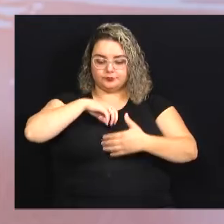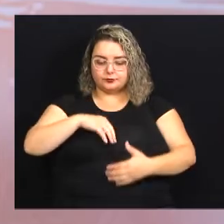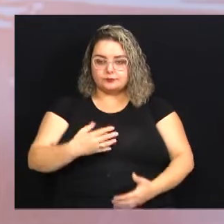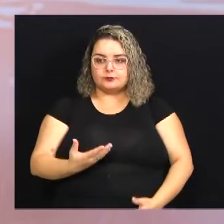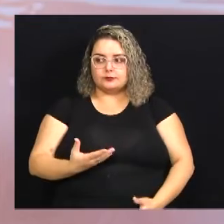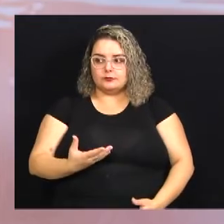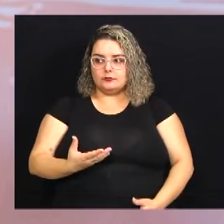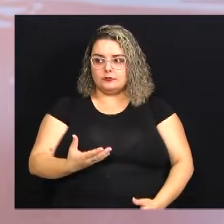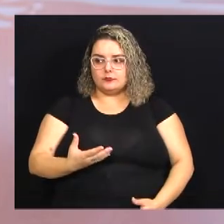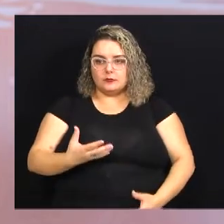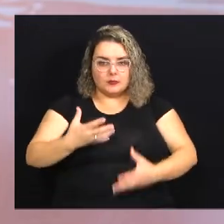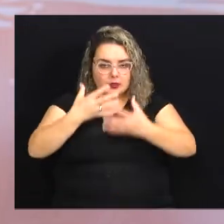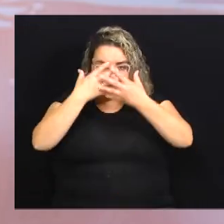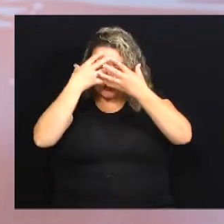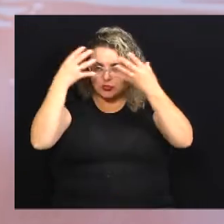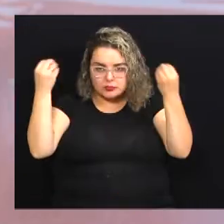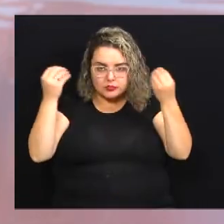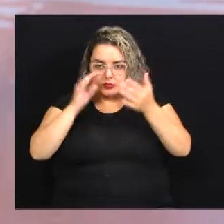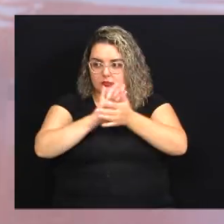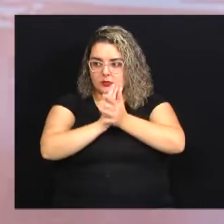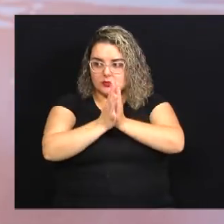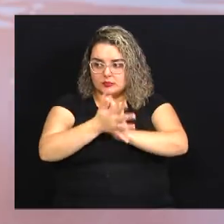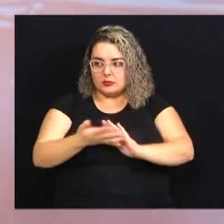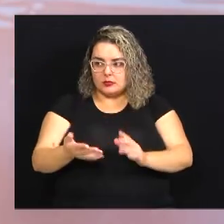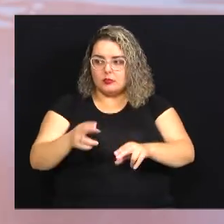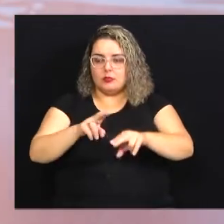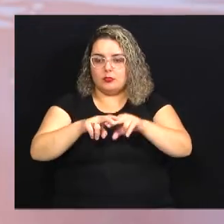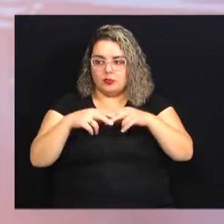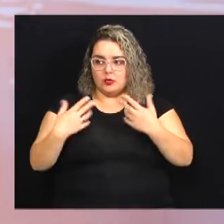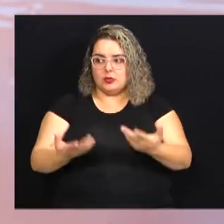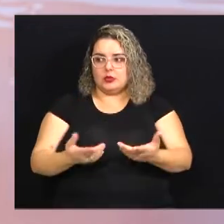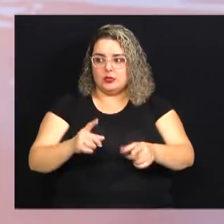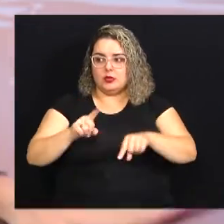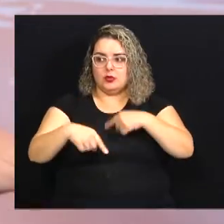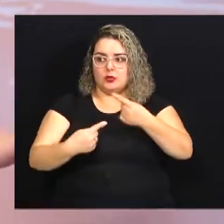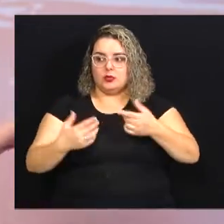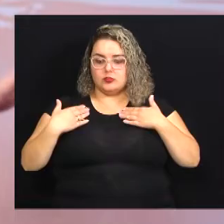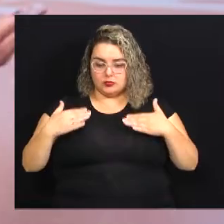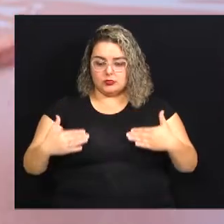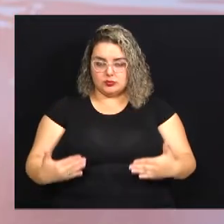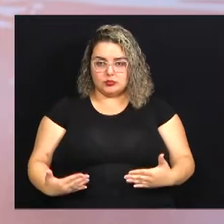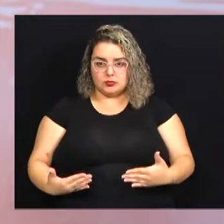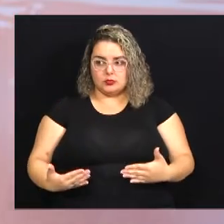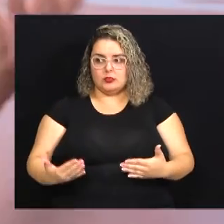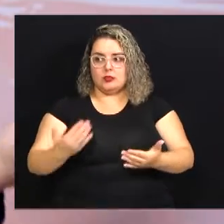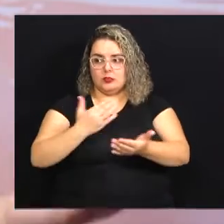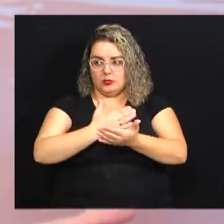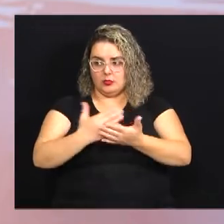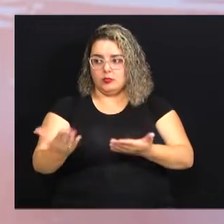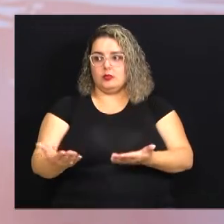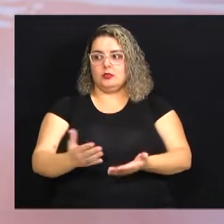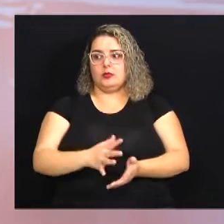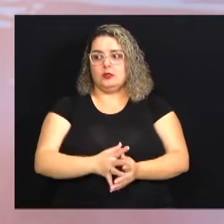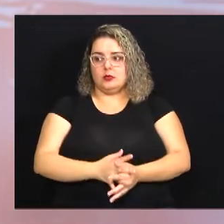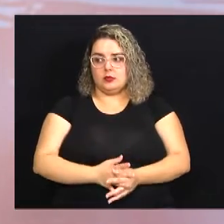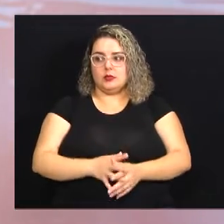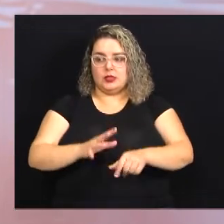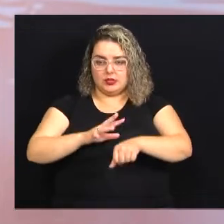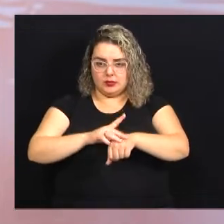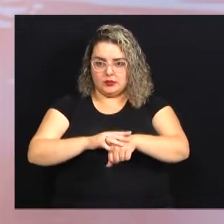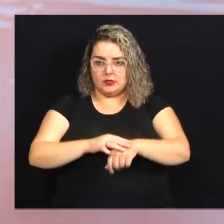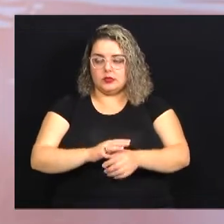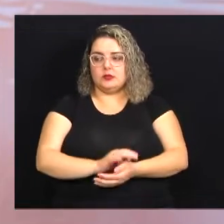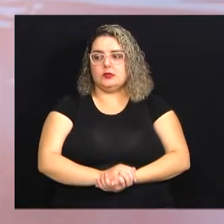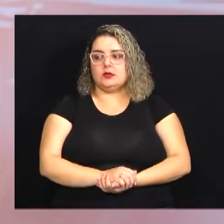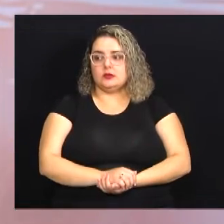ela apagou, ela foi destruída. Por isso que outras partes do corpo também começam a ir ficar